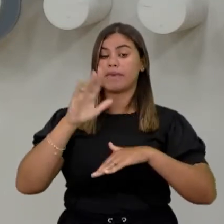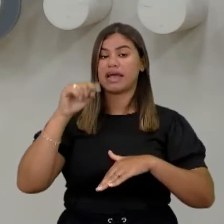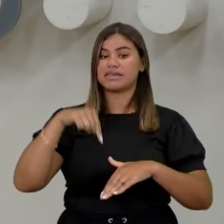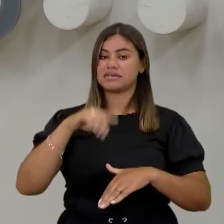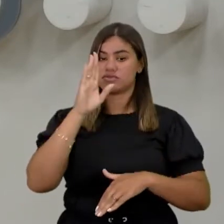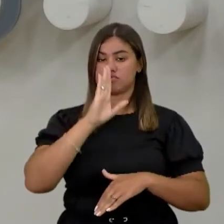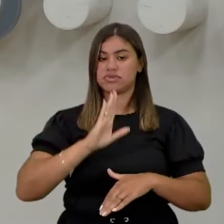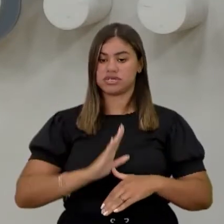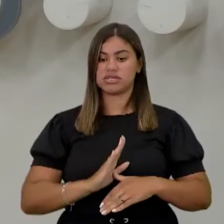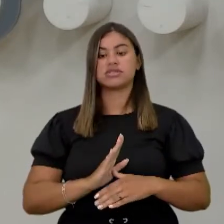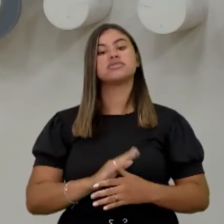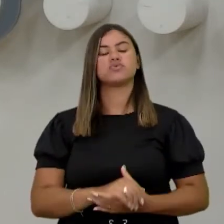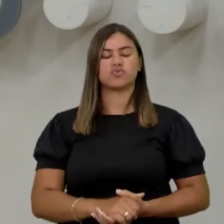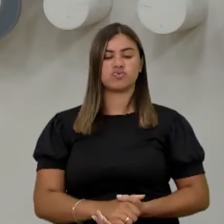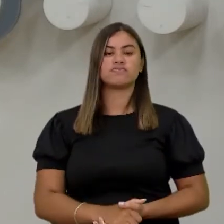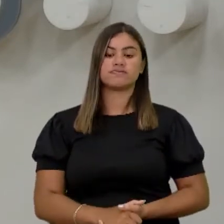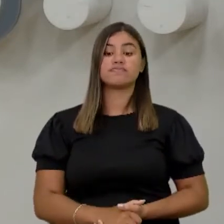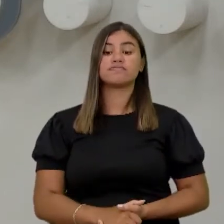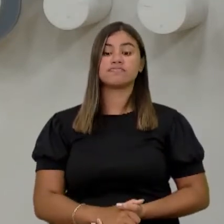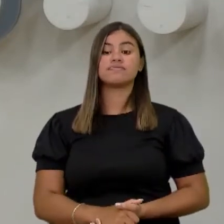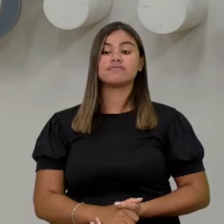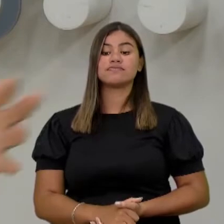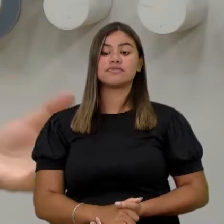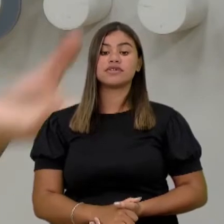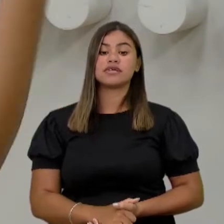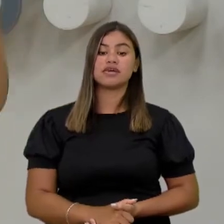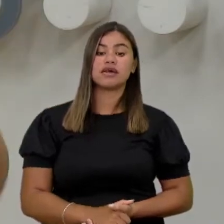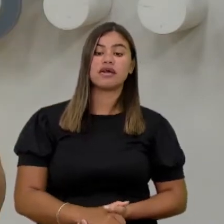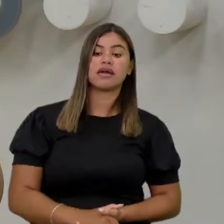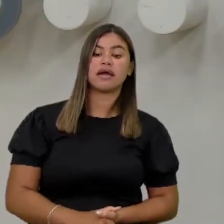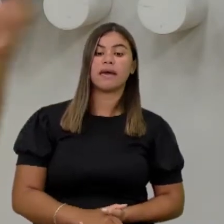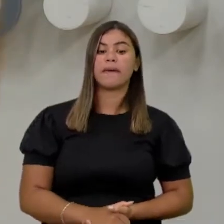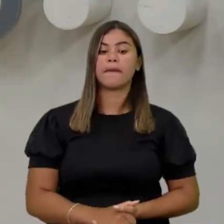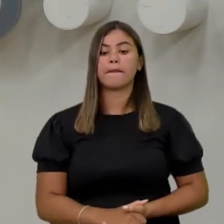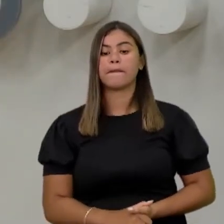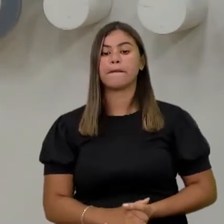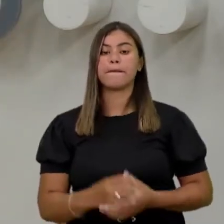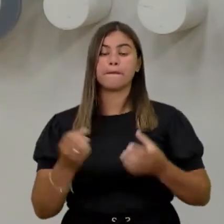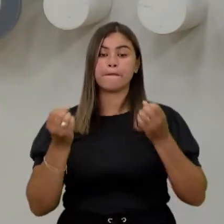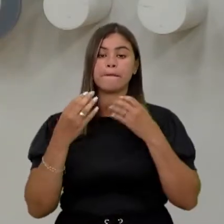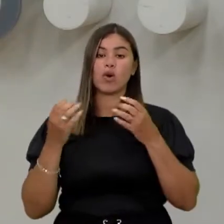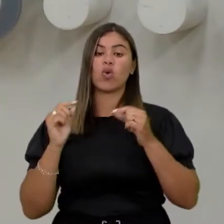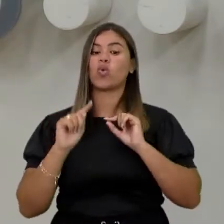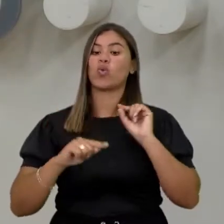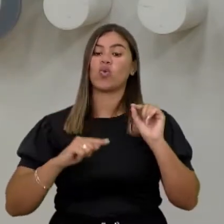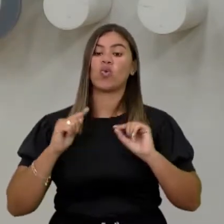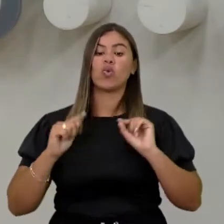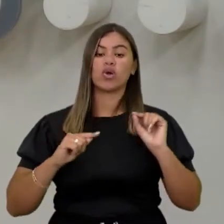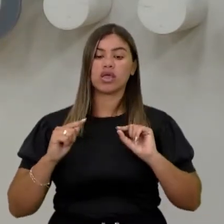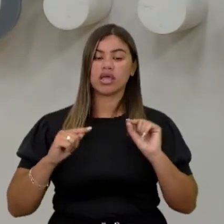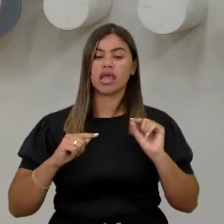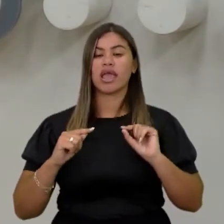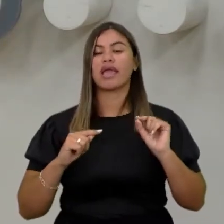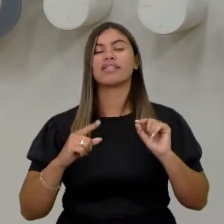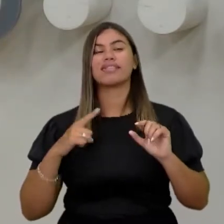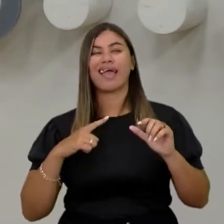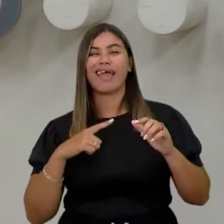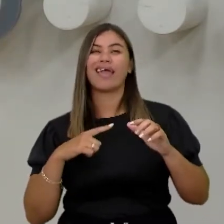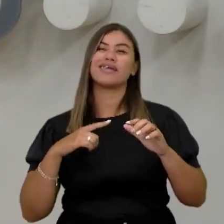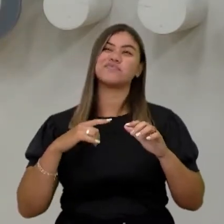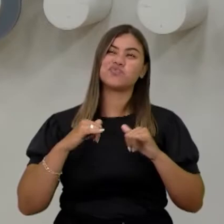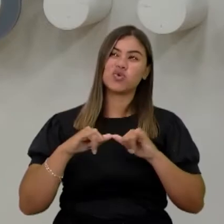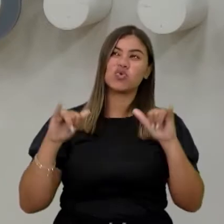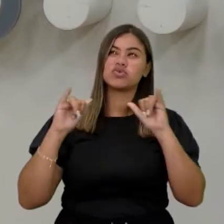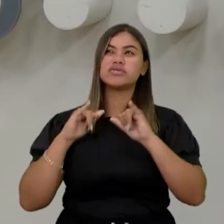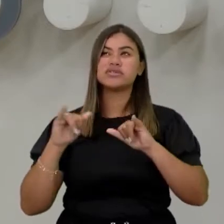Então é até bom colocar isso, né? Porque parece que tudo volta para o Brasil e alguma pincelada de uma notícia ou outra